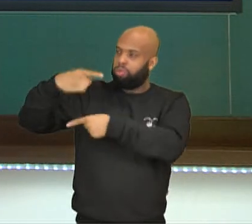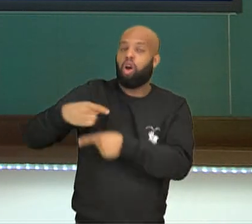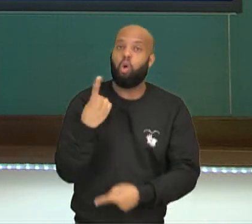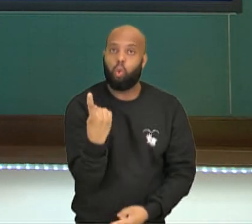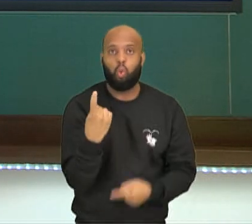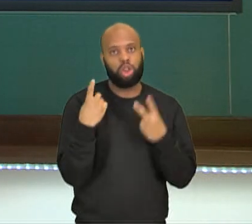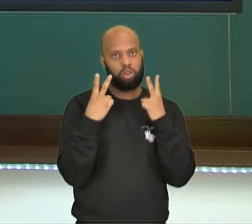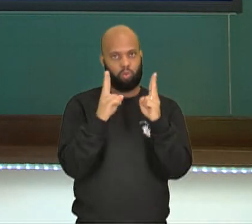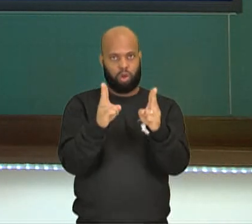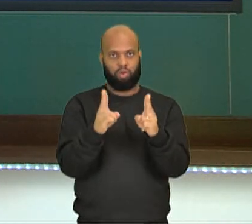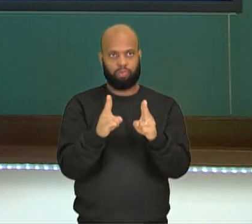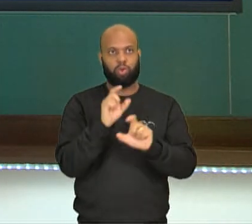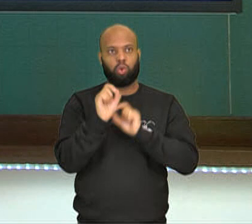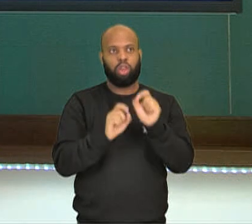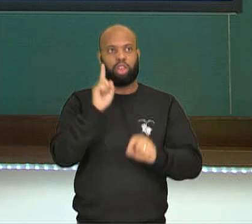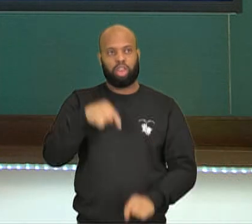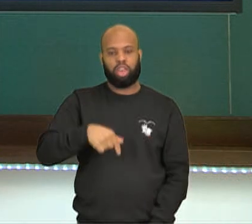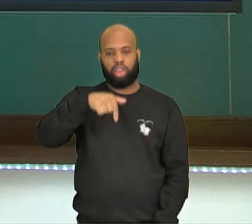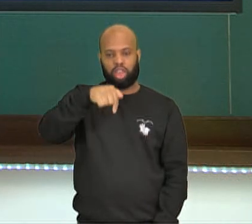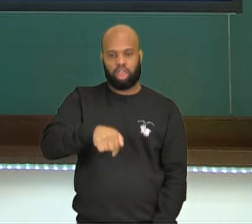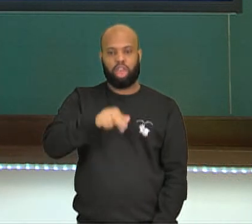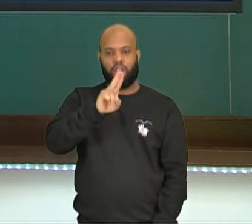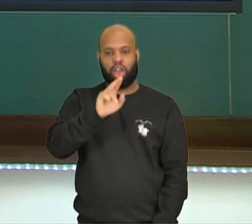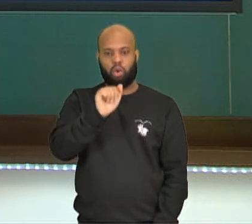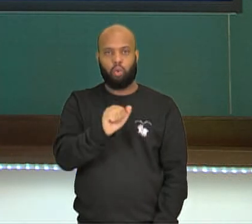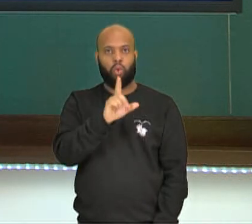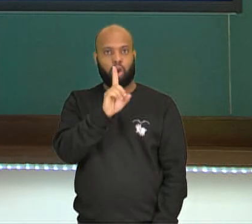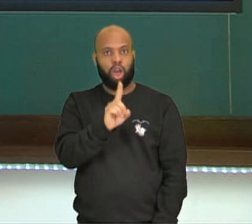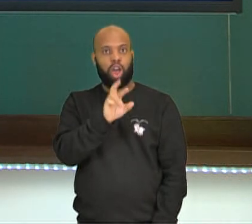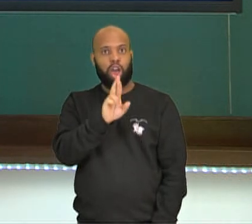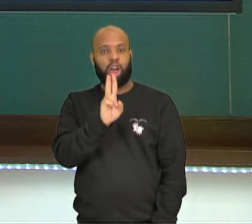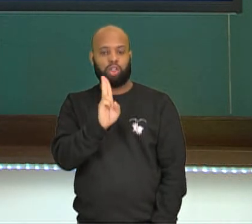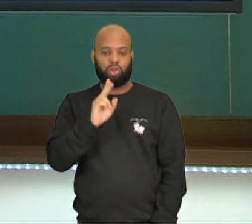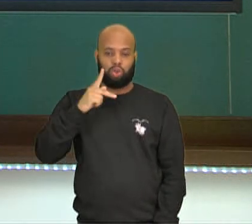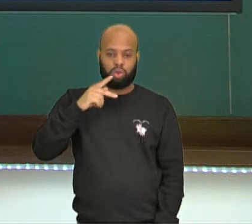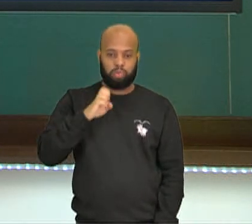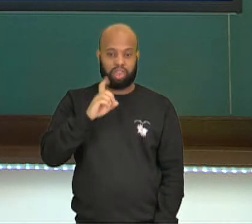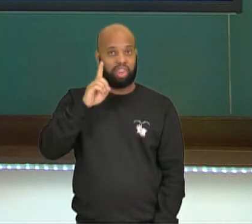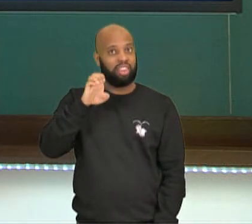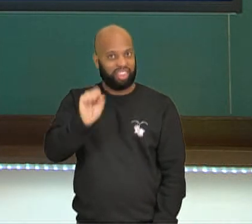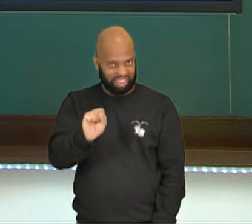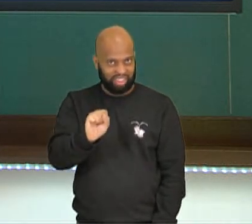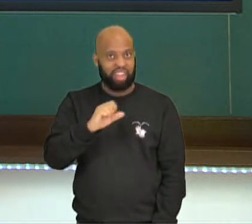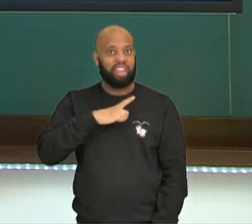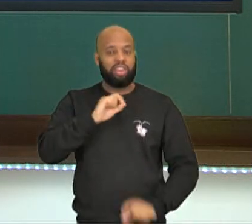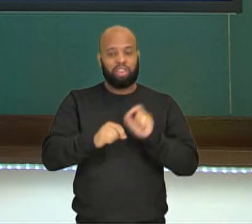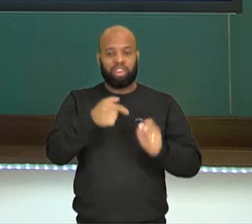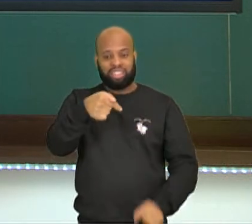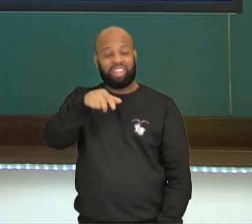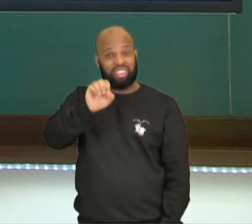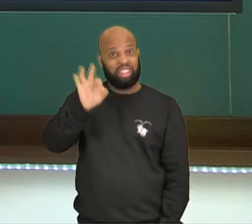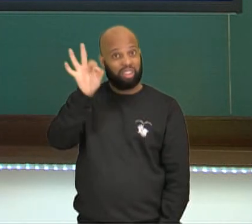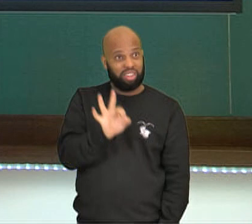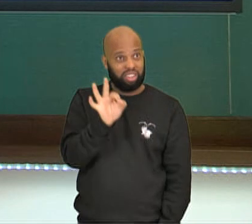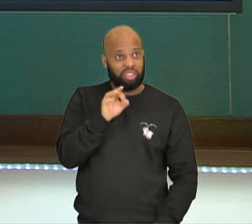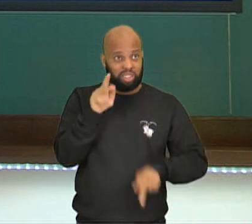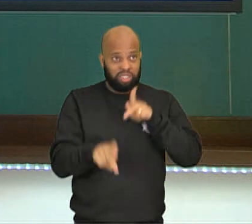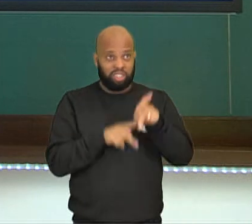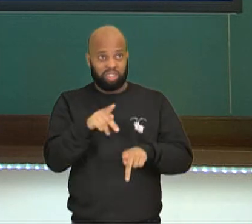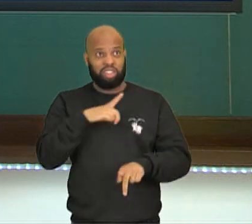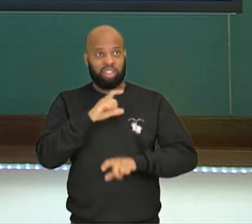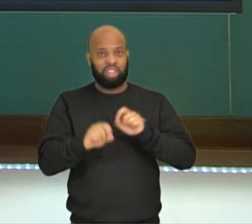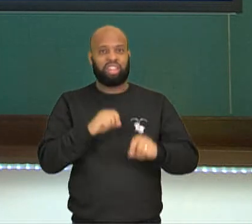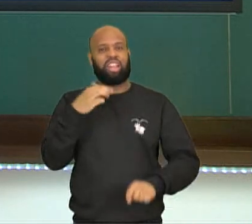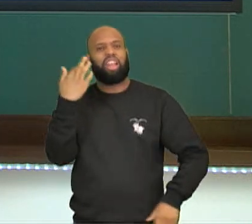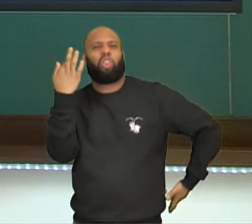éramos quadrúpedes. Né? Desenvolvemos, e não por acaso, 70% da população, inclusive o professor Roberto, tem uma baita